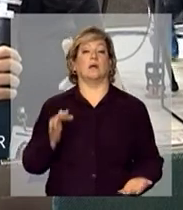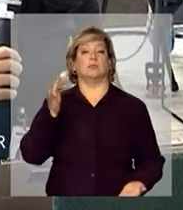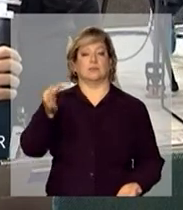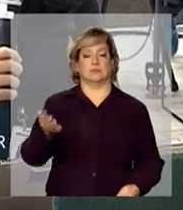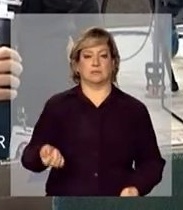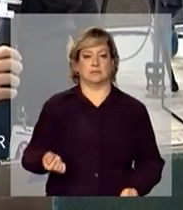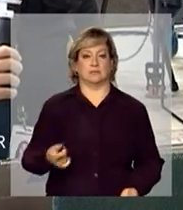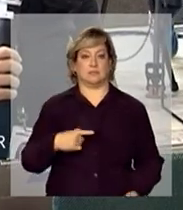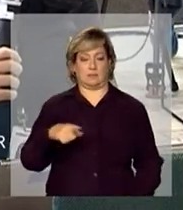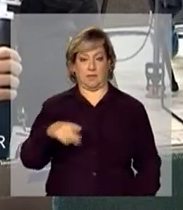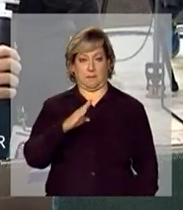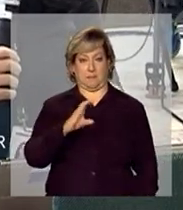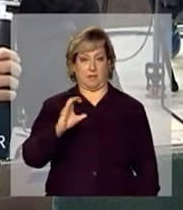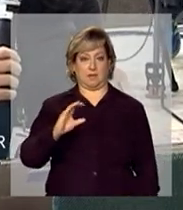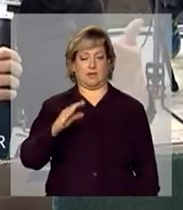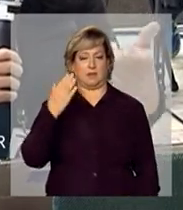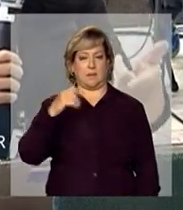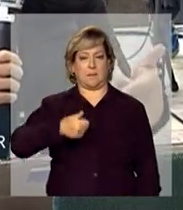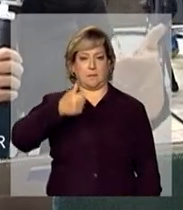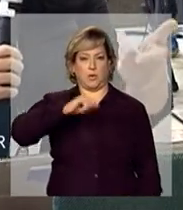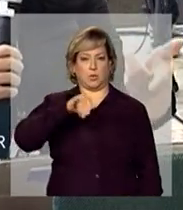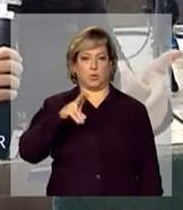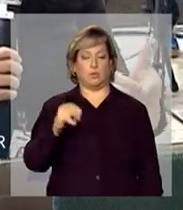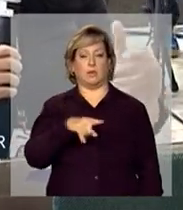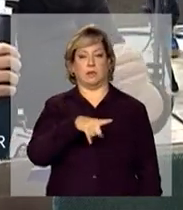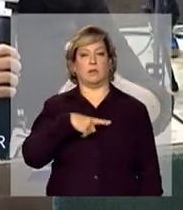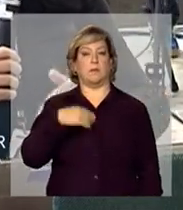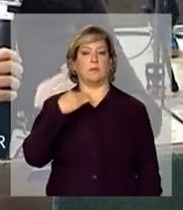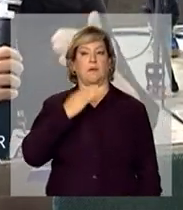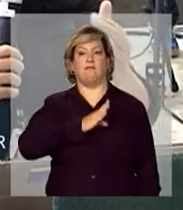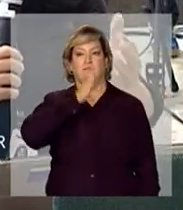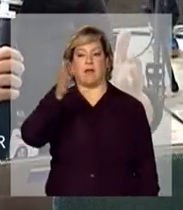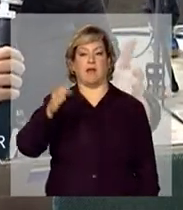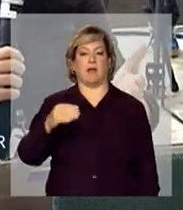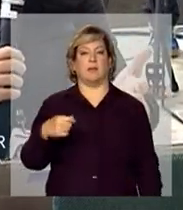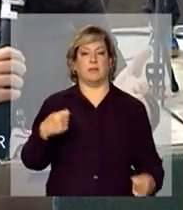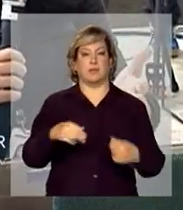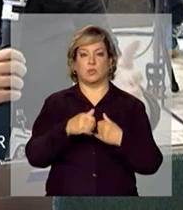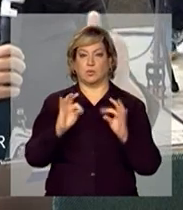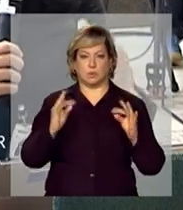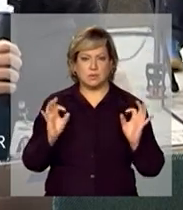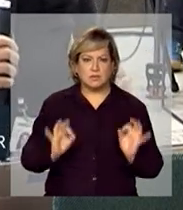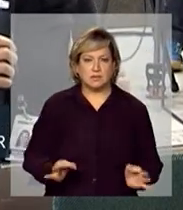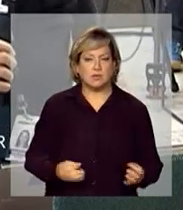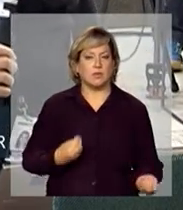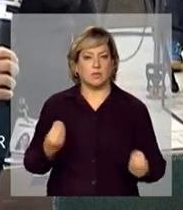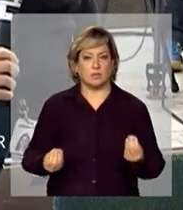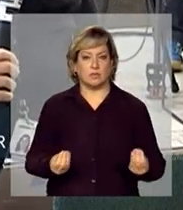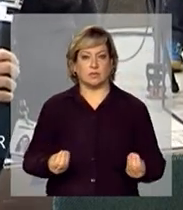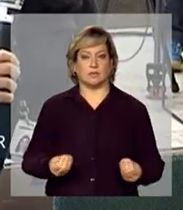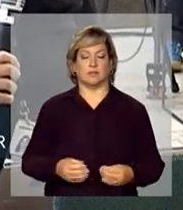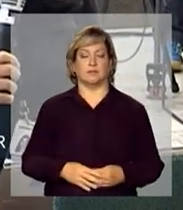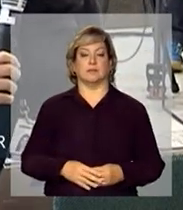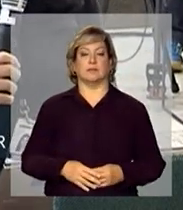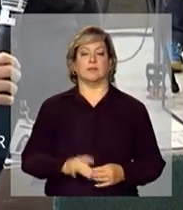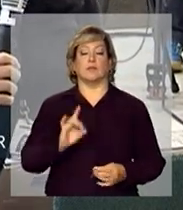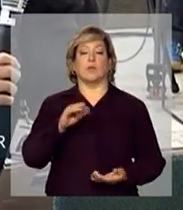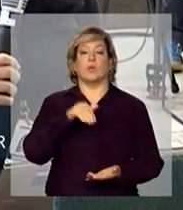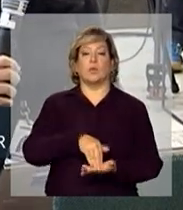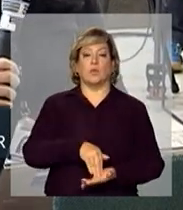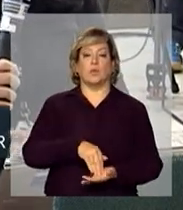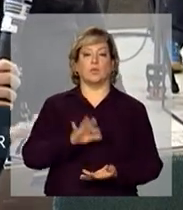ao banco central entende que é primeiro de julho que o consumidor vai ao banco e já vai ter que estar tudo aberto certo e só por último